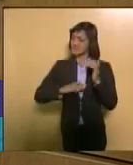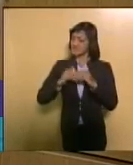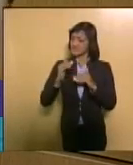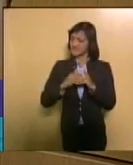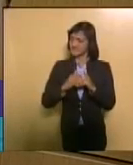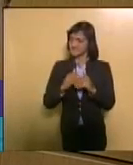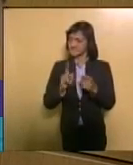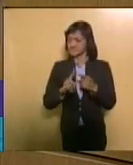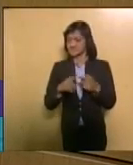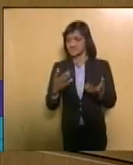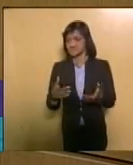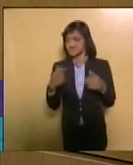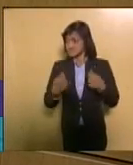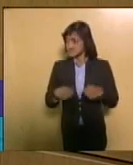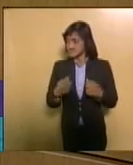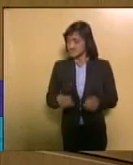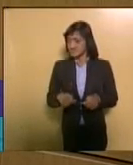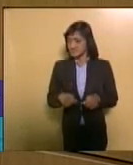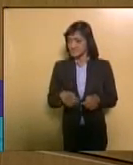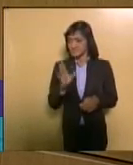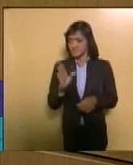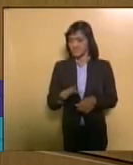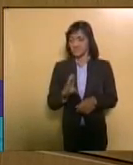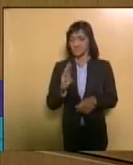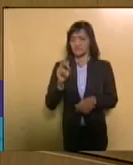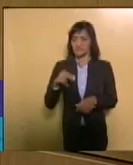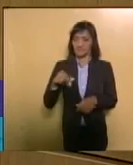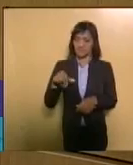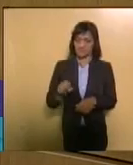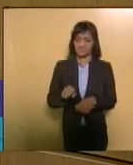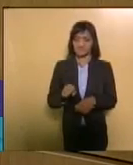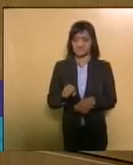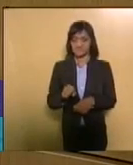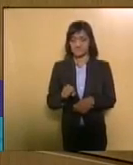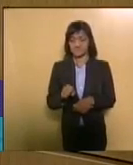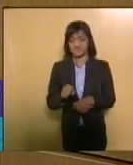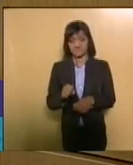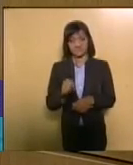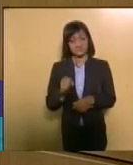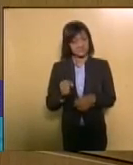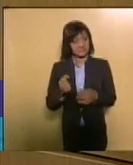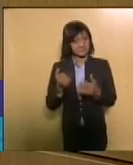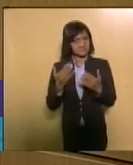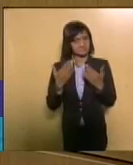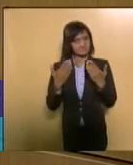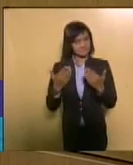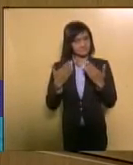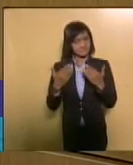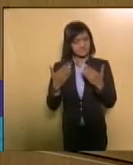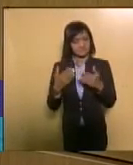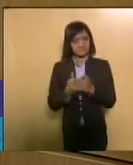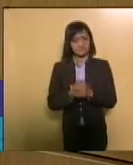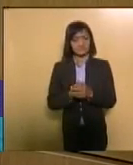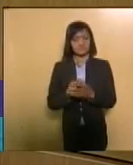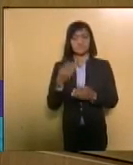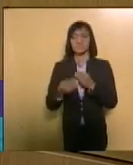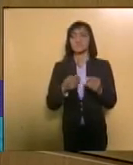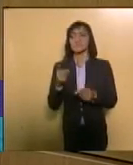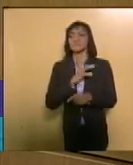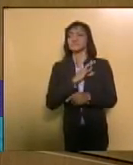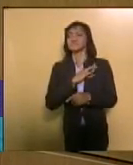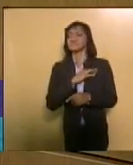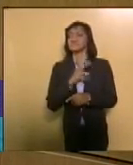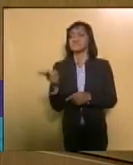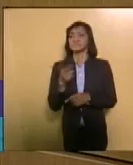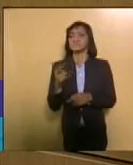do que necessariamente a esses bônus que são incertos Então como é que você lida com esse policial que tá na ponta e faz com que eles